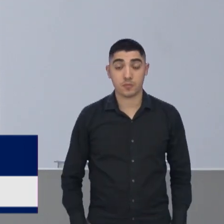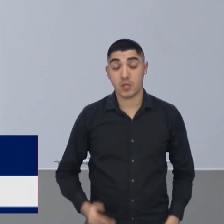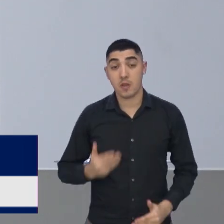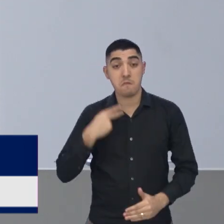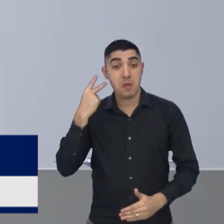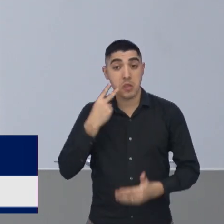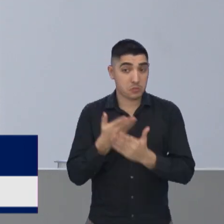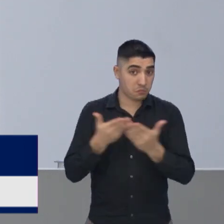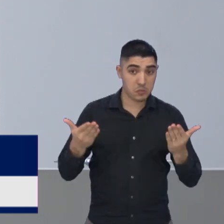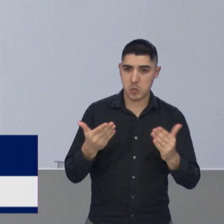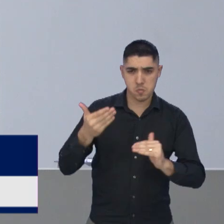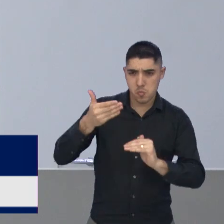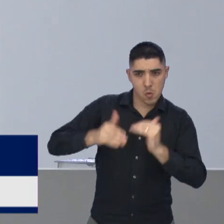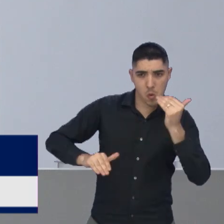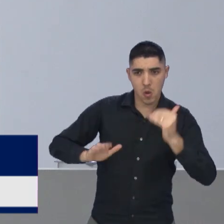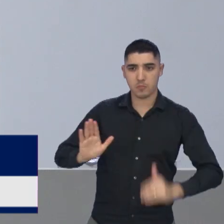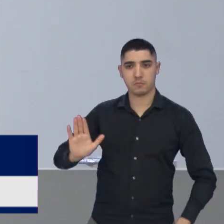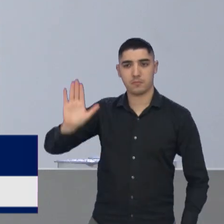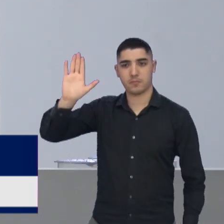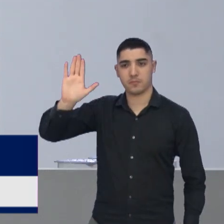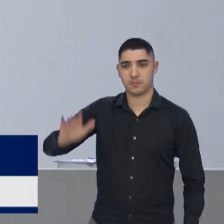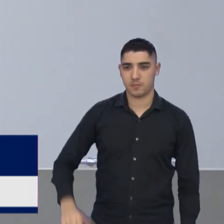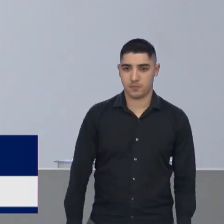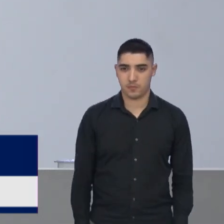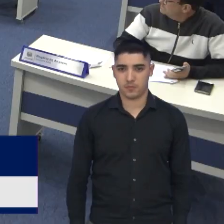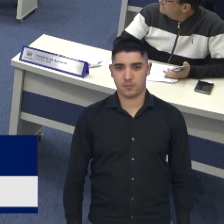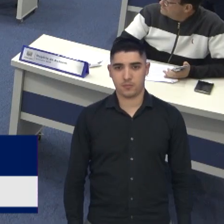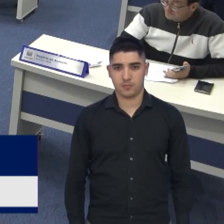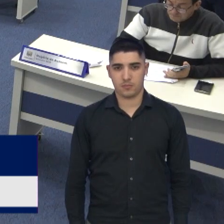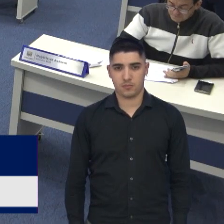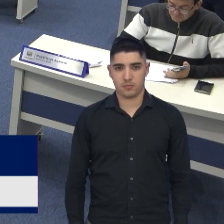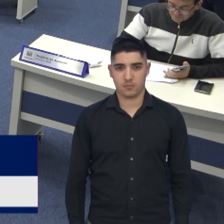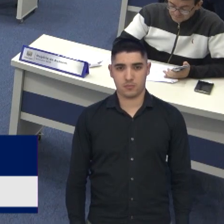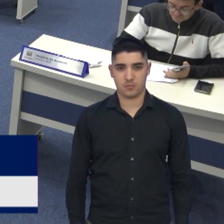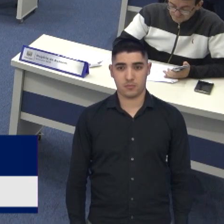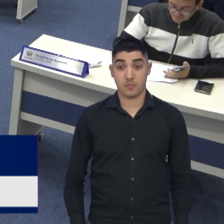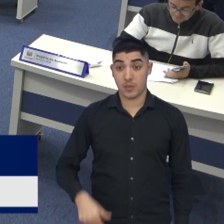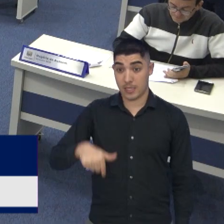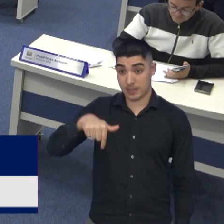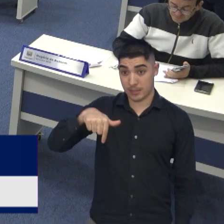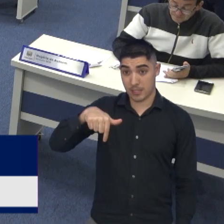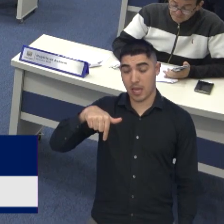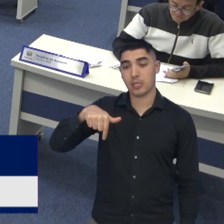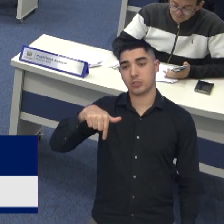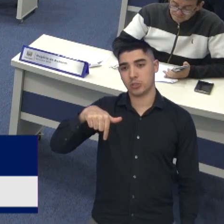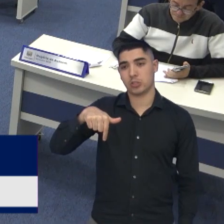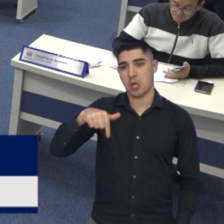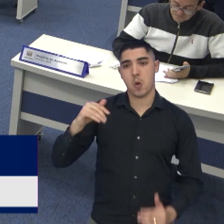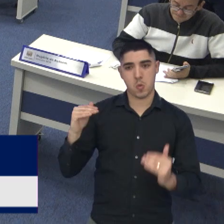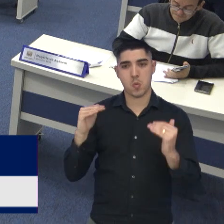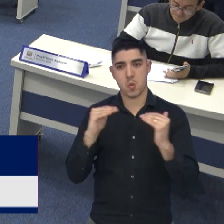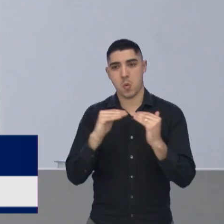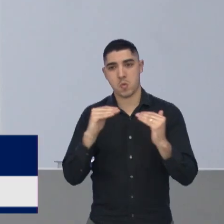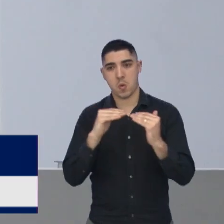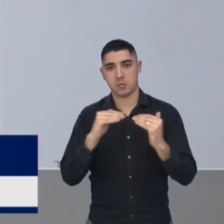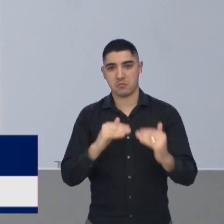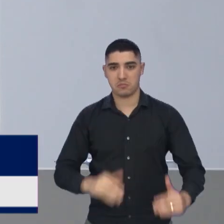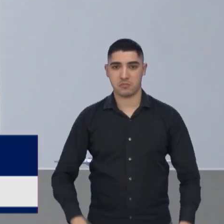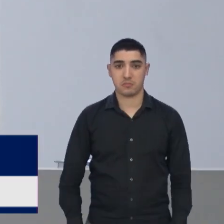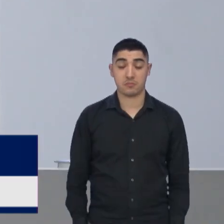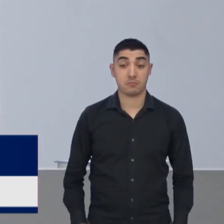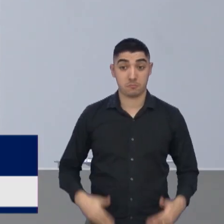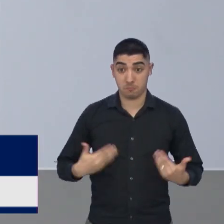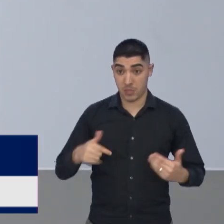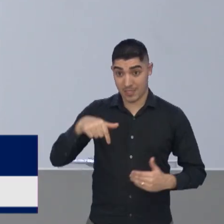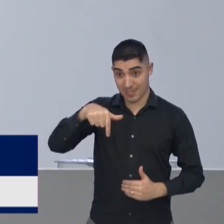Vereadores favoráveis permaneçam como estão, os contrários que se manifestem. 7 votos favoráveis, senhor presidente. Com